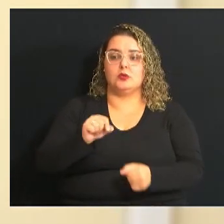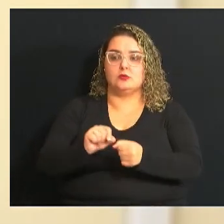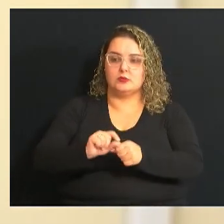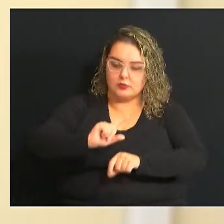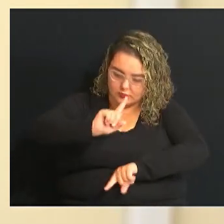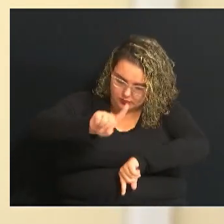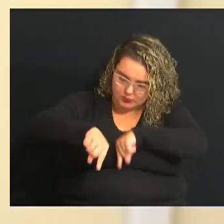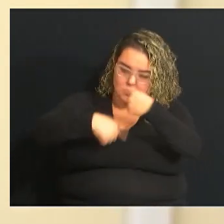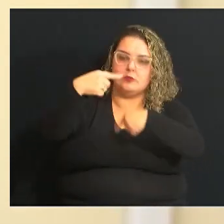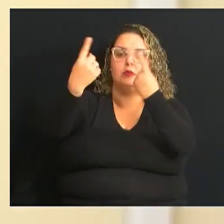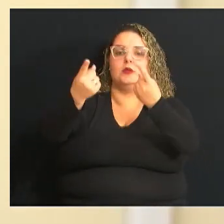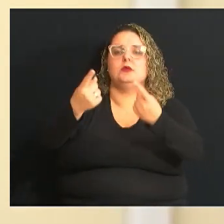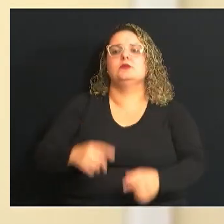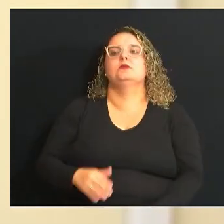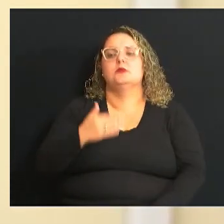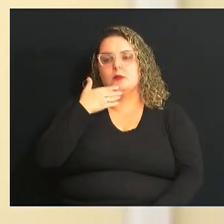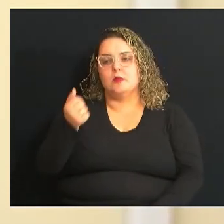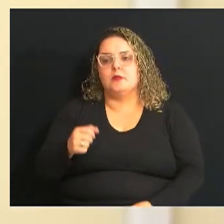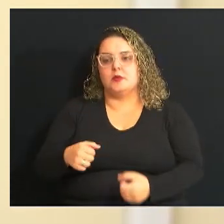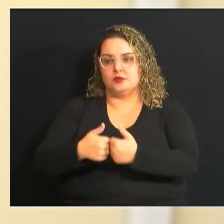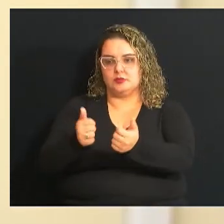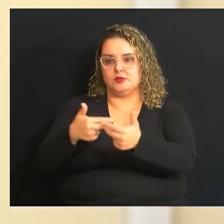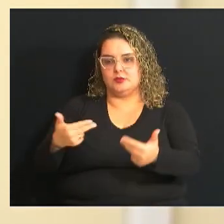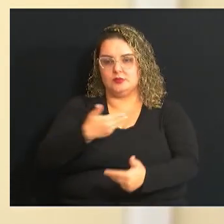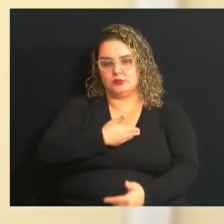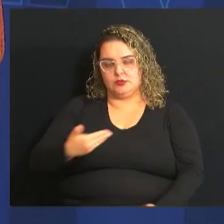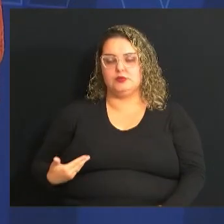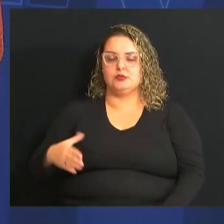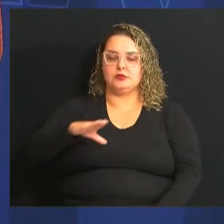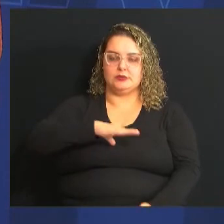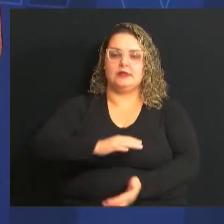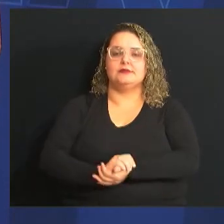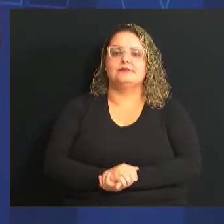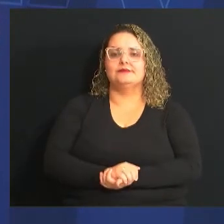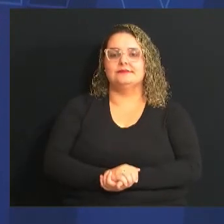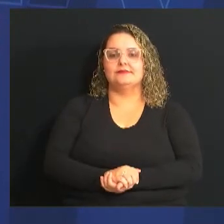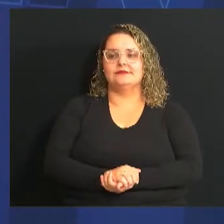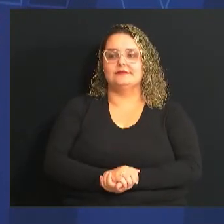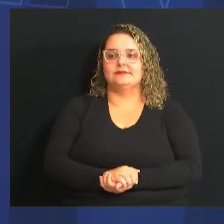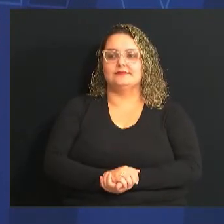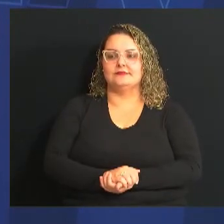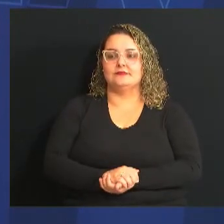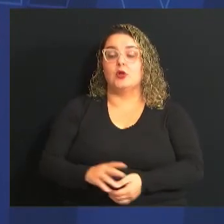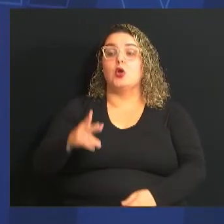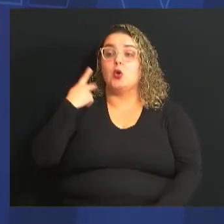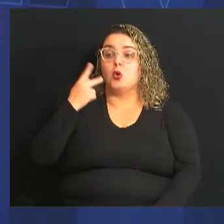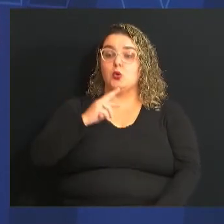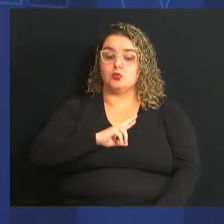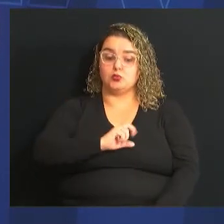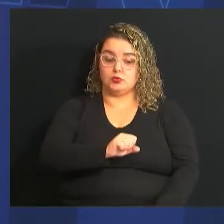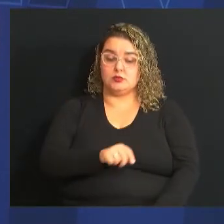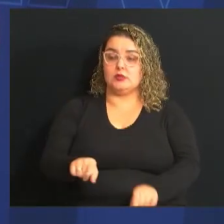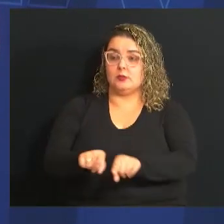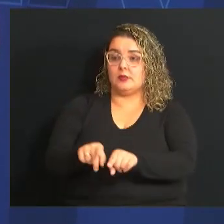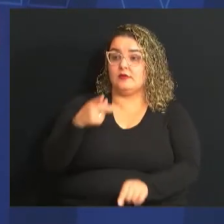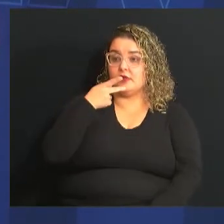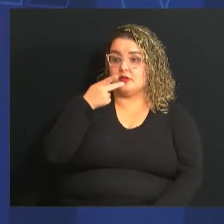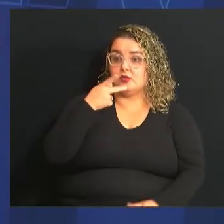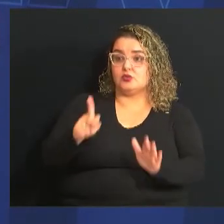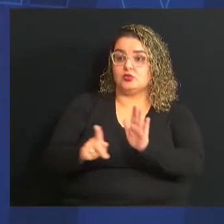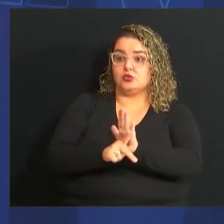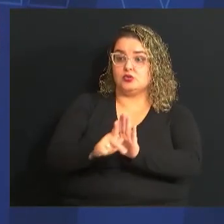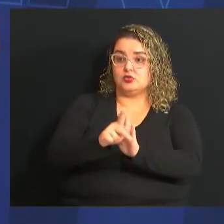lei complementar. E hoje nós não temos uma lei complementar que dá essa autorização. Então, isso atende